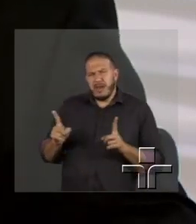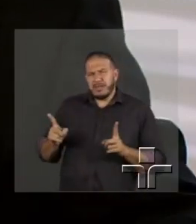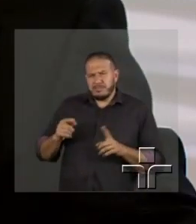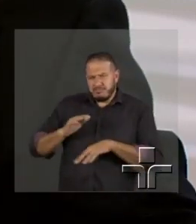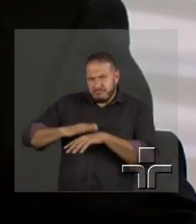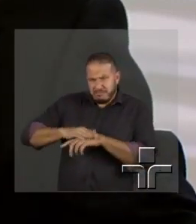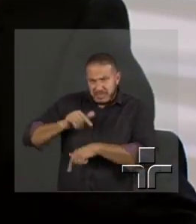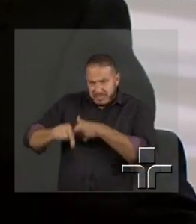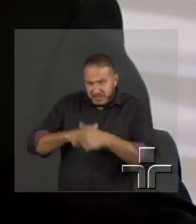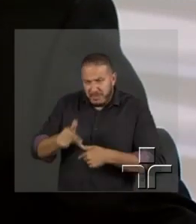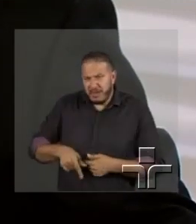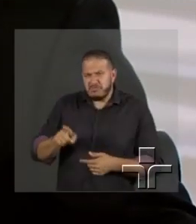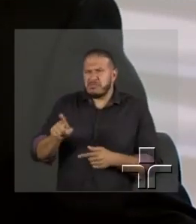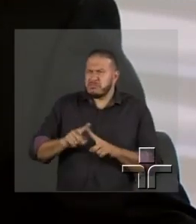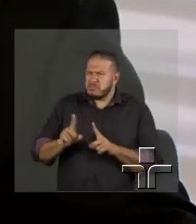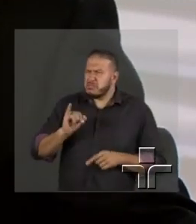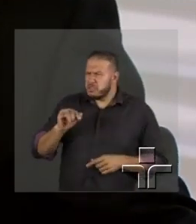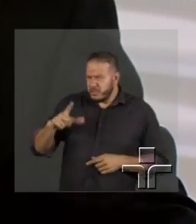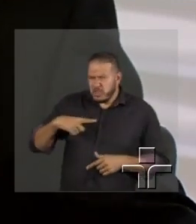Dependendo de quem são os demais, sem dúvida.